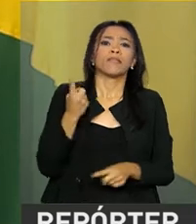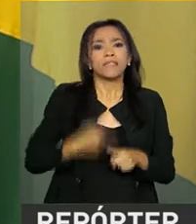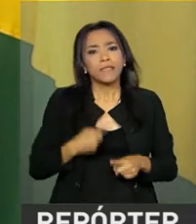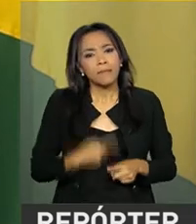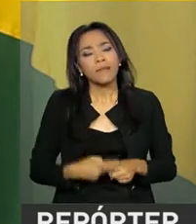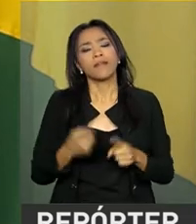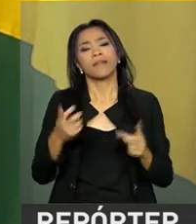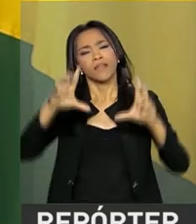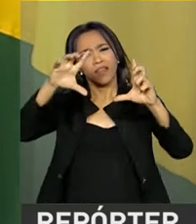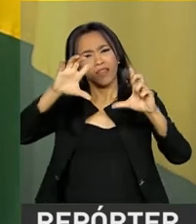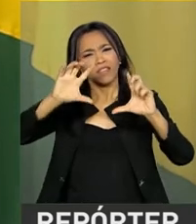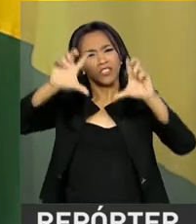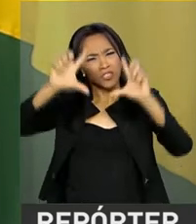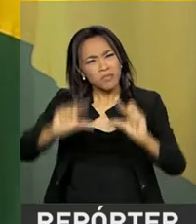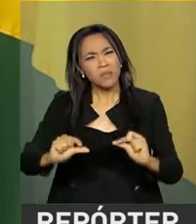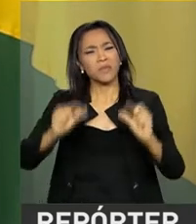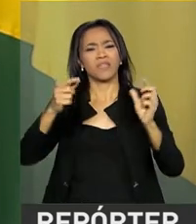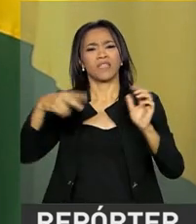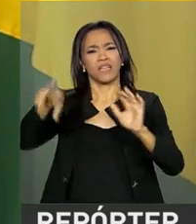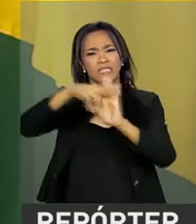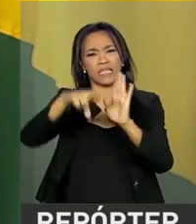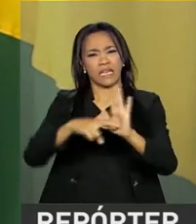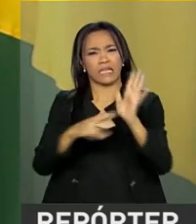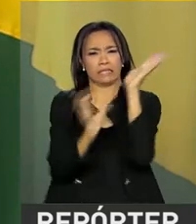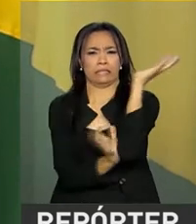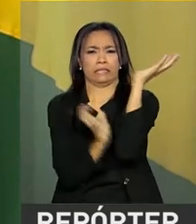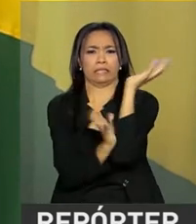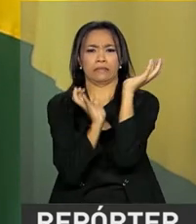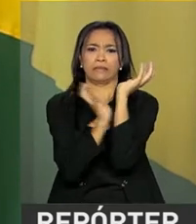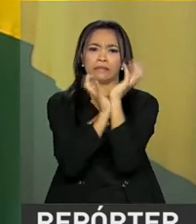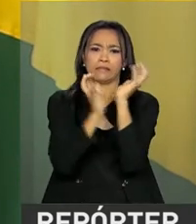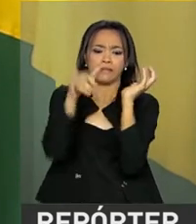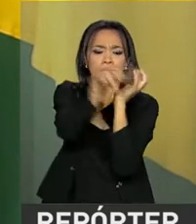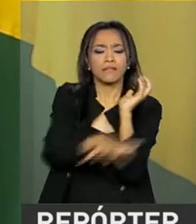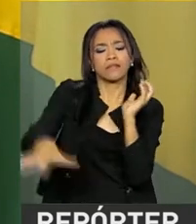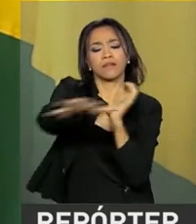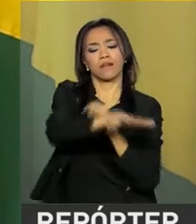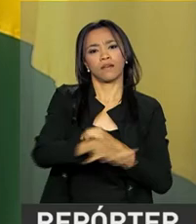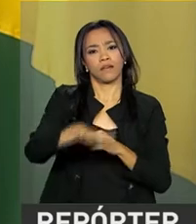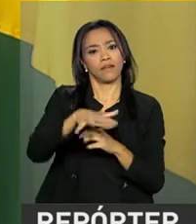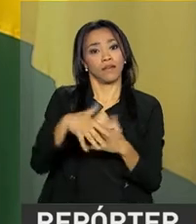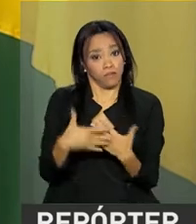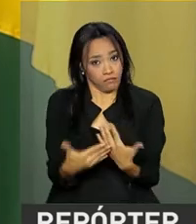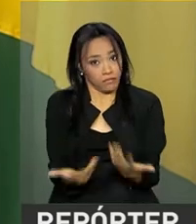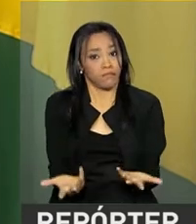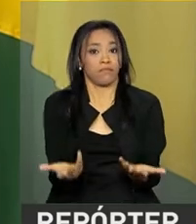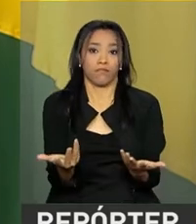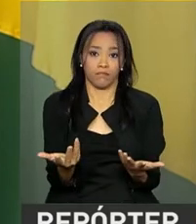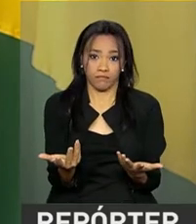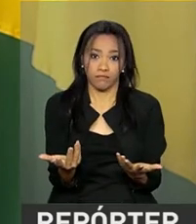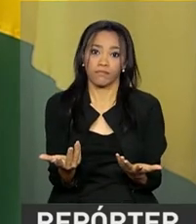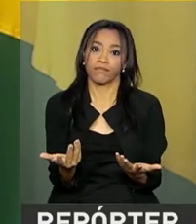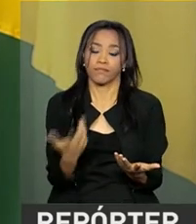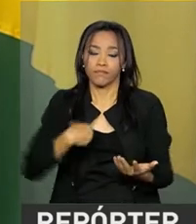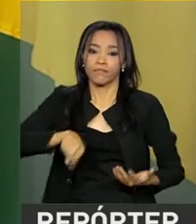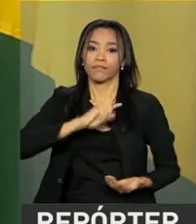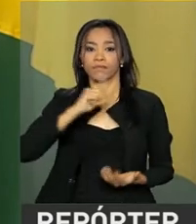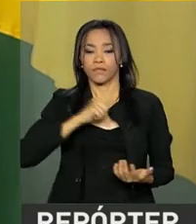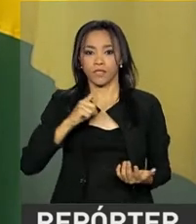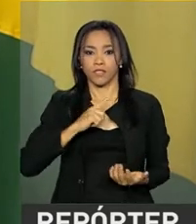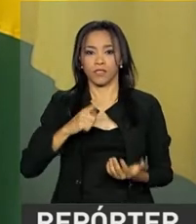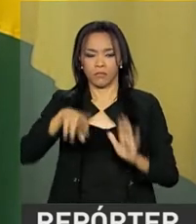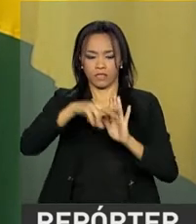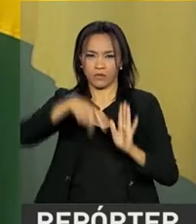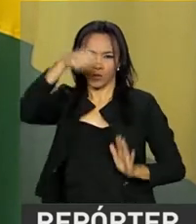desburocratização deste deste setor embora nós tenhamos penas mais duras